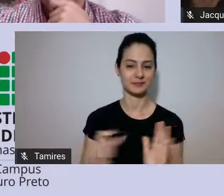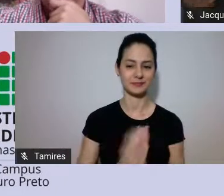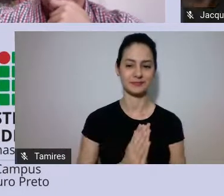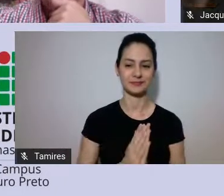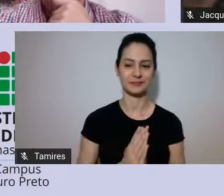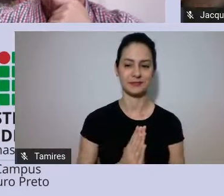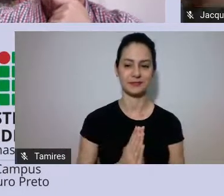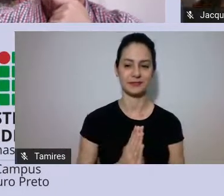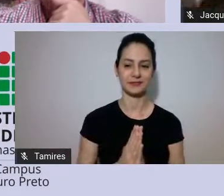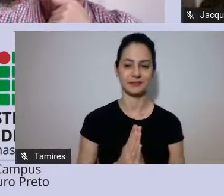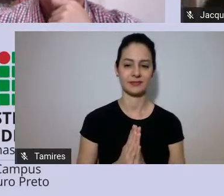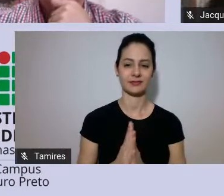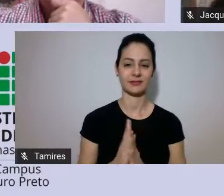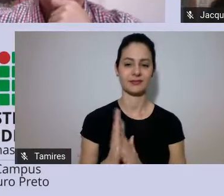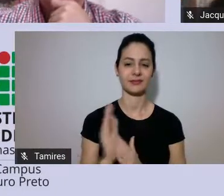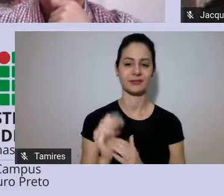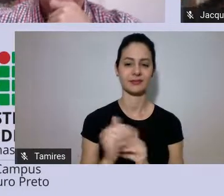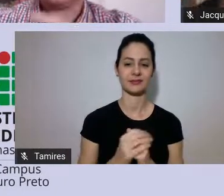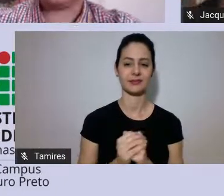A gente tem